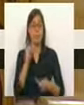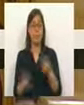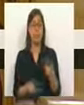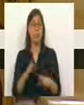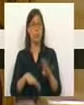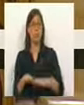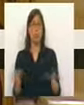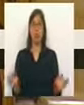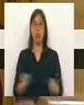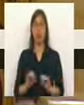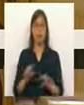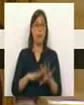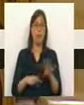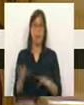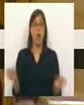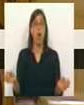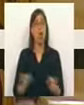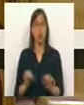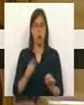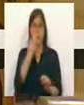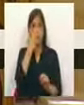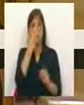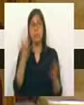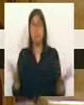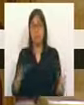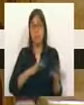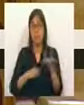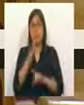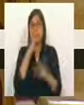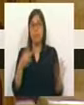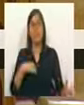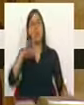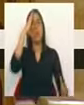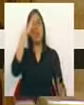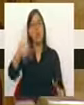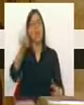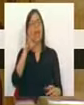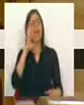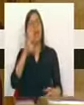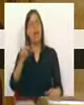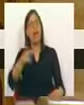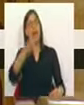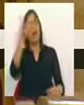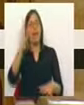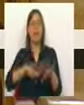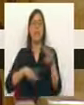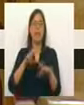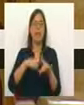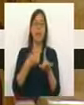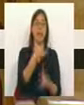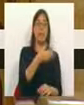avaliação não foi feita e não está feita. Portanto, senhores deputados, eu sei que os senhores tentam muitas vezes fazer